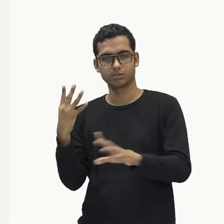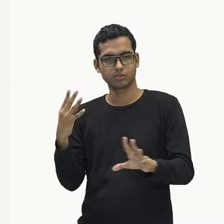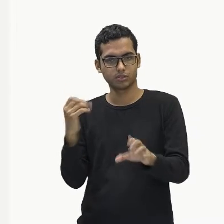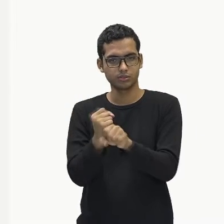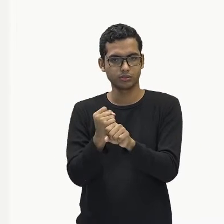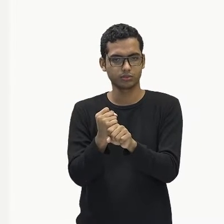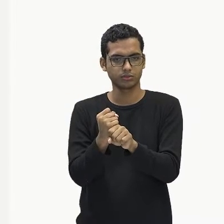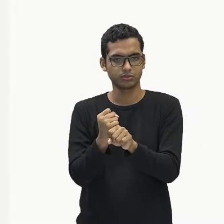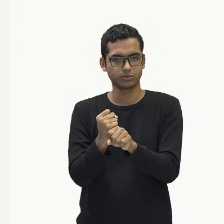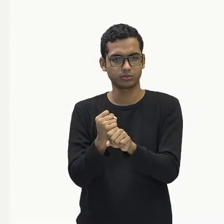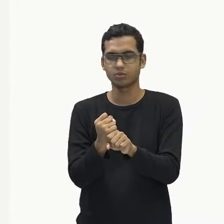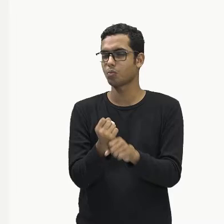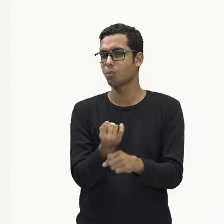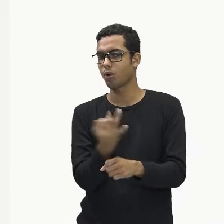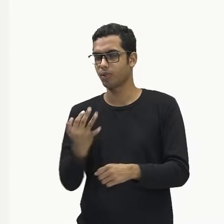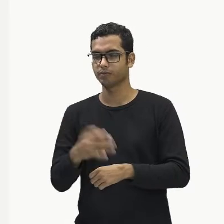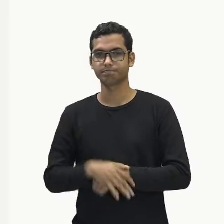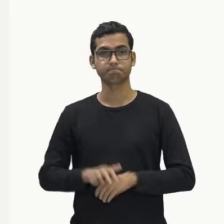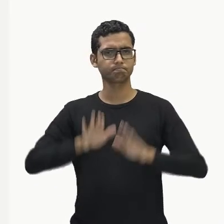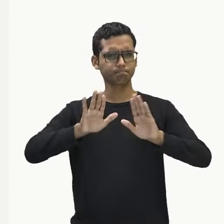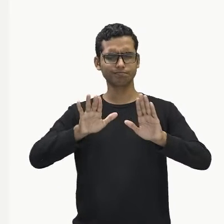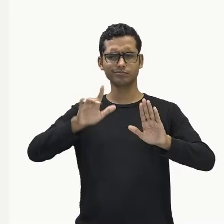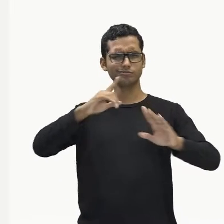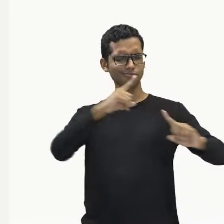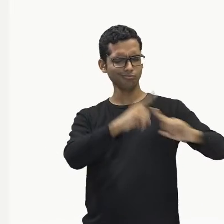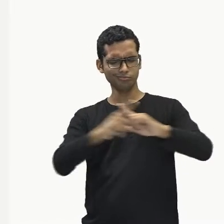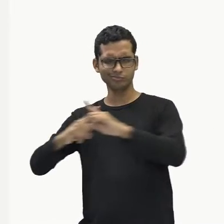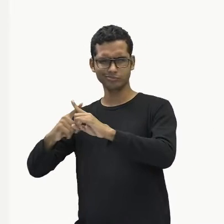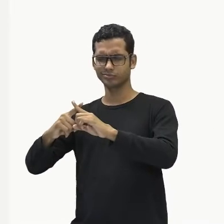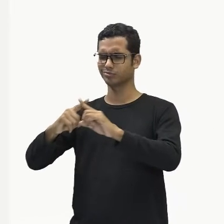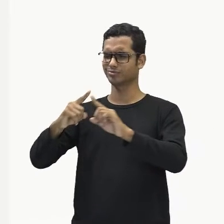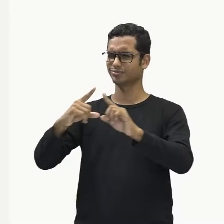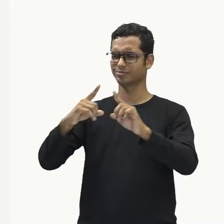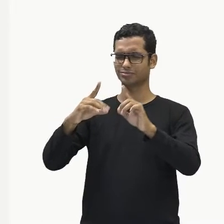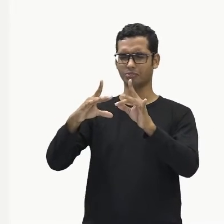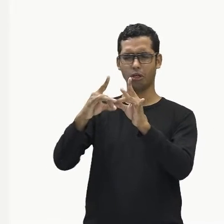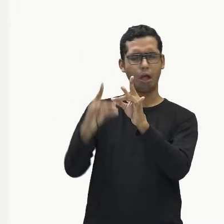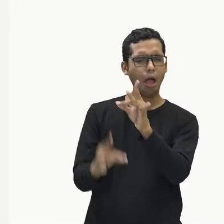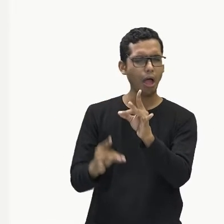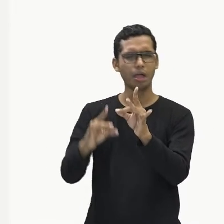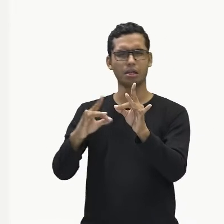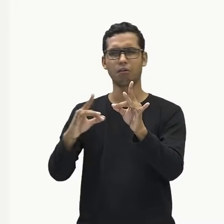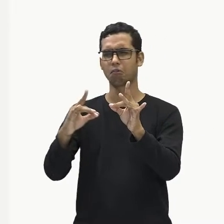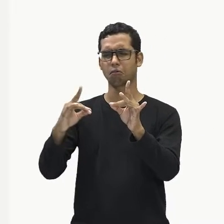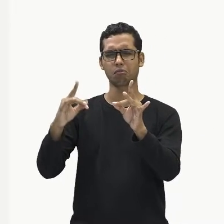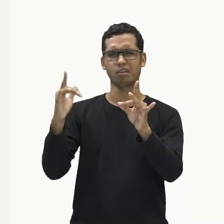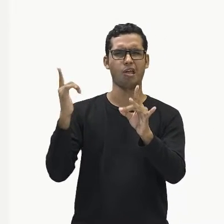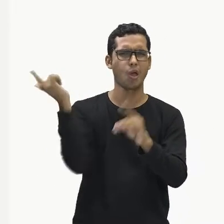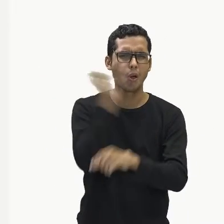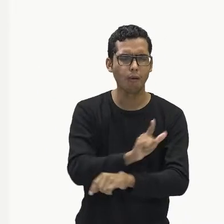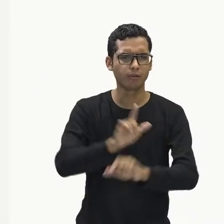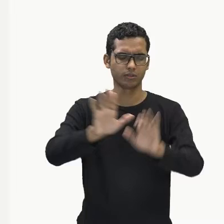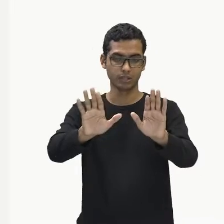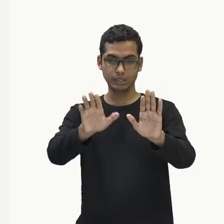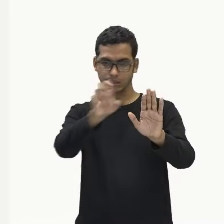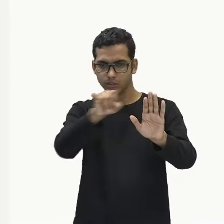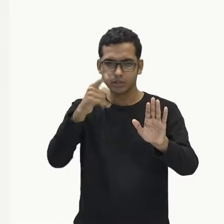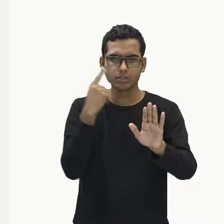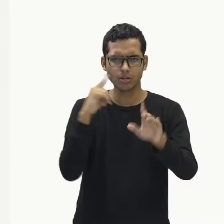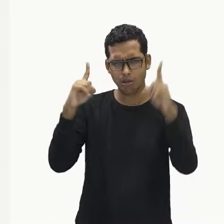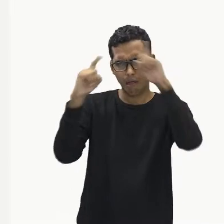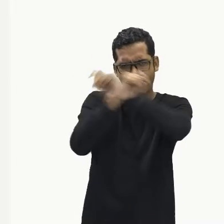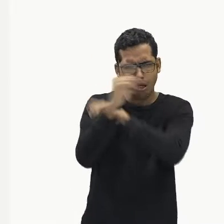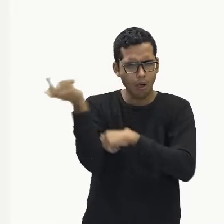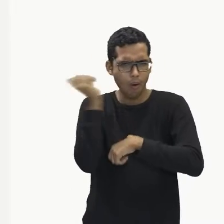4 vezes. Ah, professora, mas essa multiplicação é muito longa, não vou conseguir fazer. Se você tem dificuldade